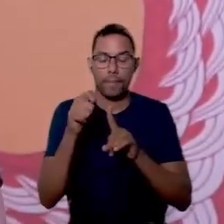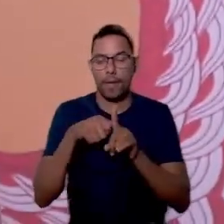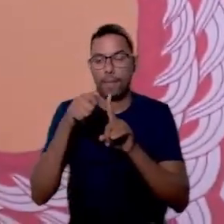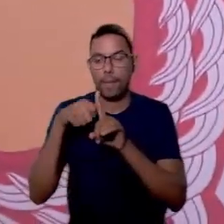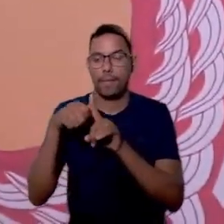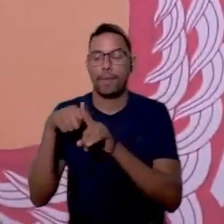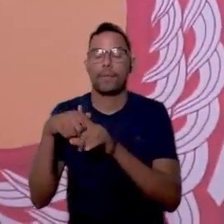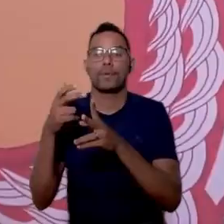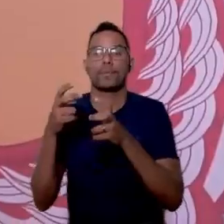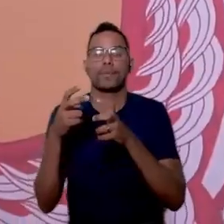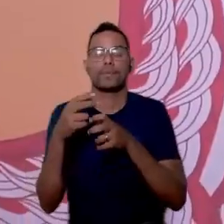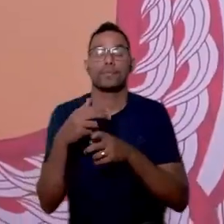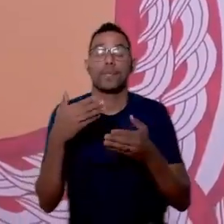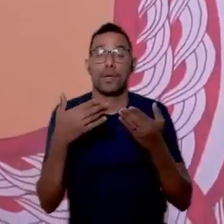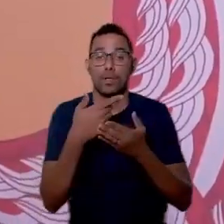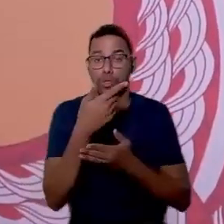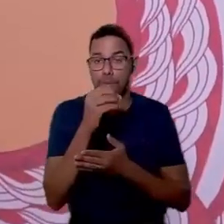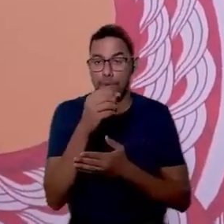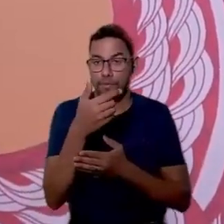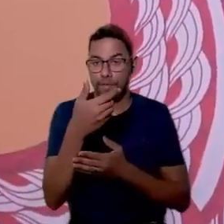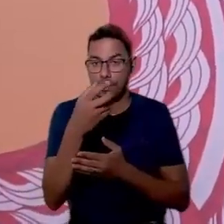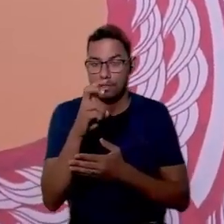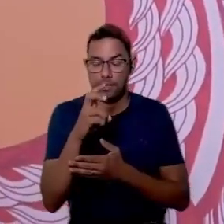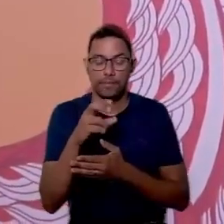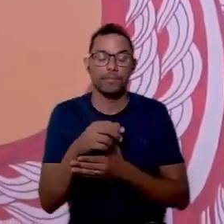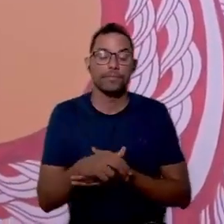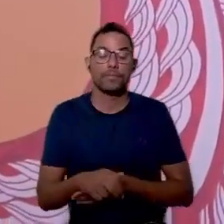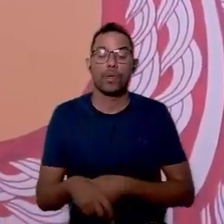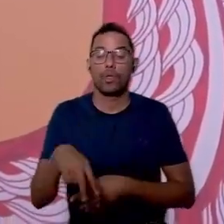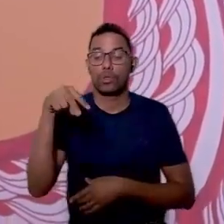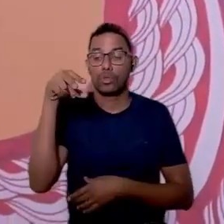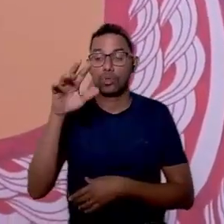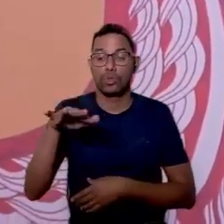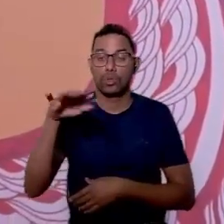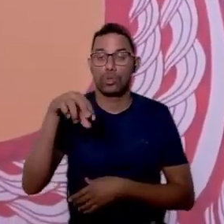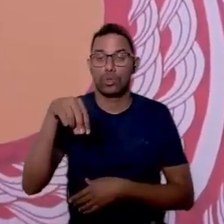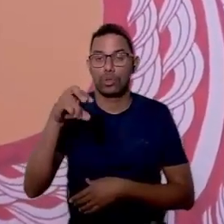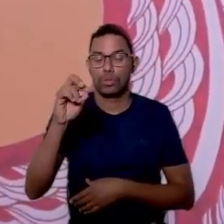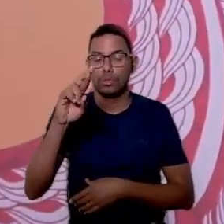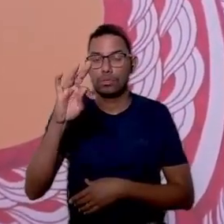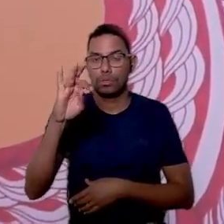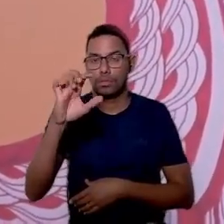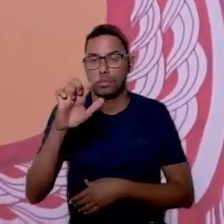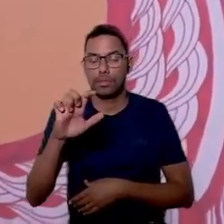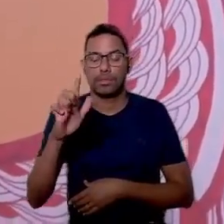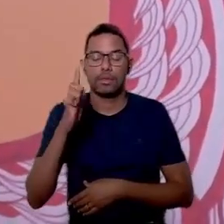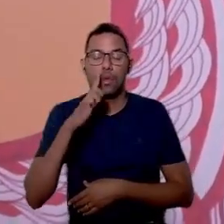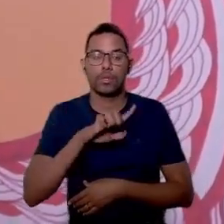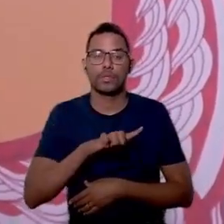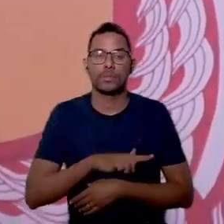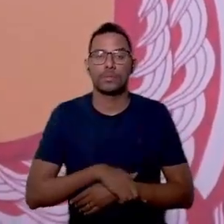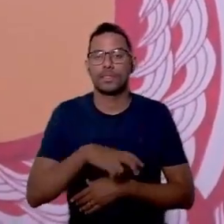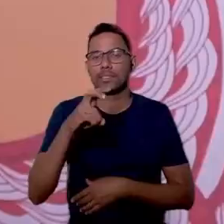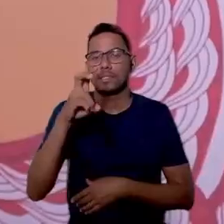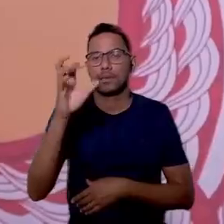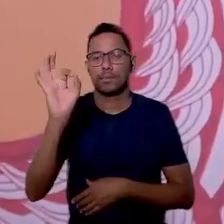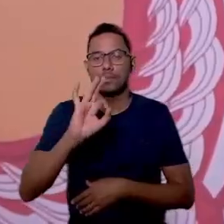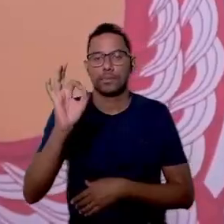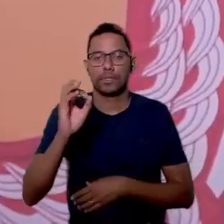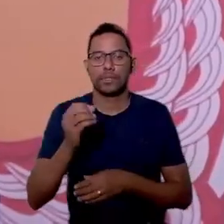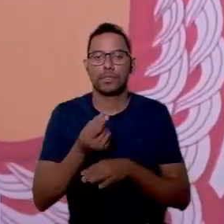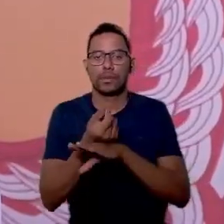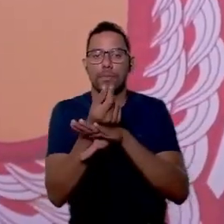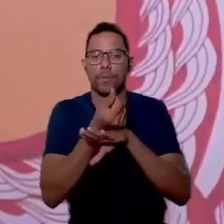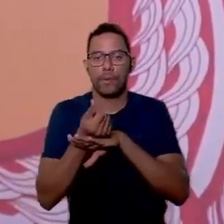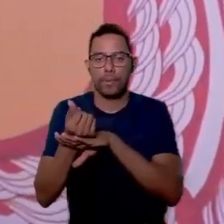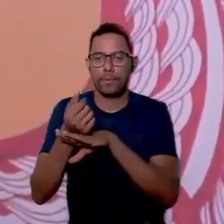mês, nesse ano de 25, a região Norte está conseguindo capturar 5% do investimento da